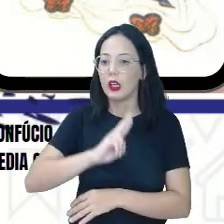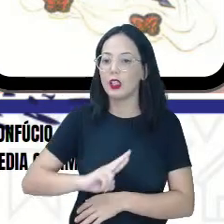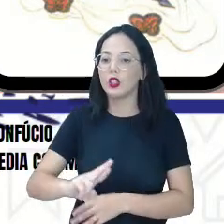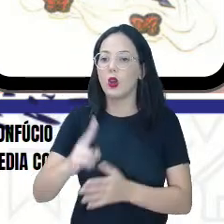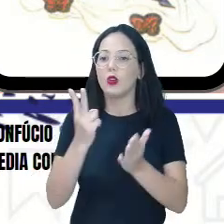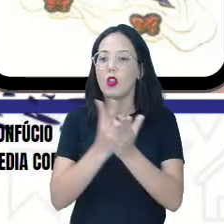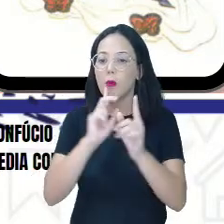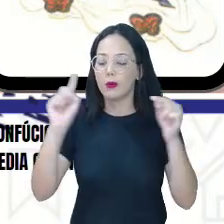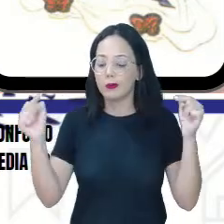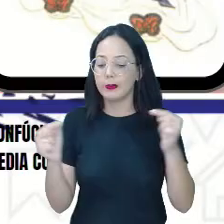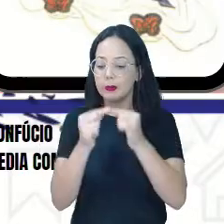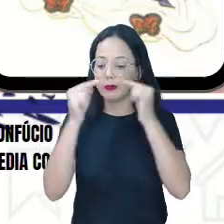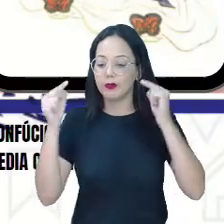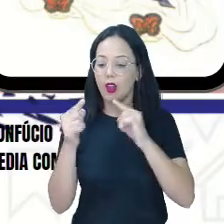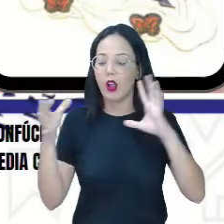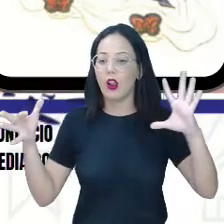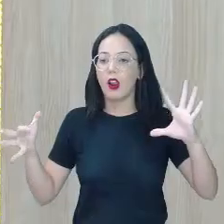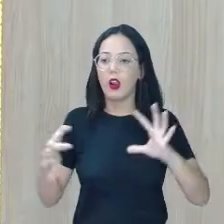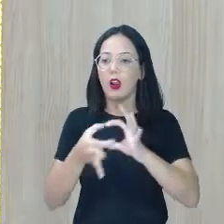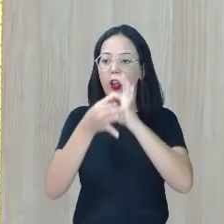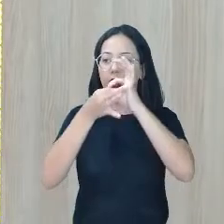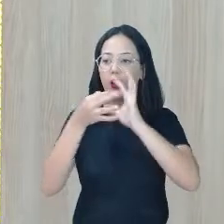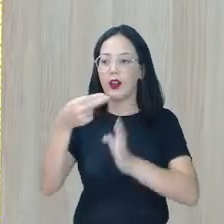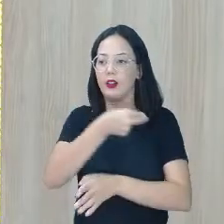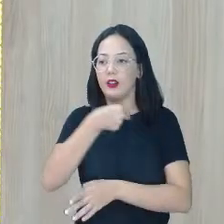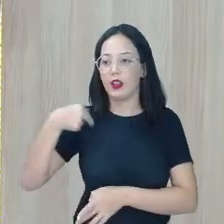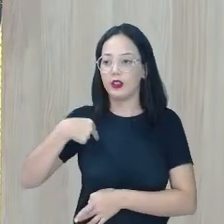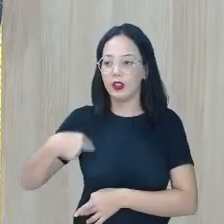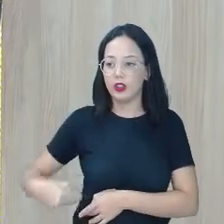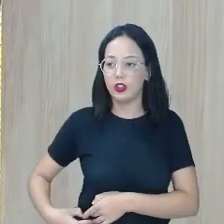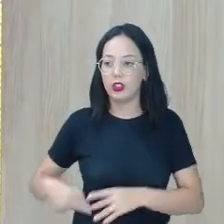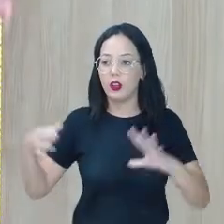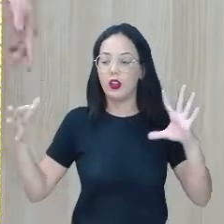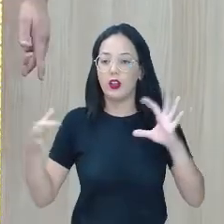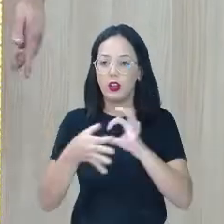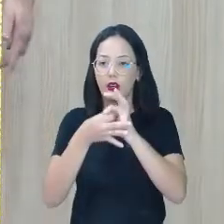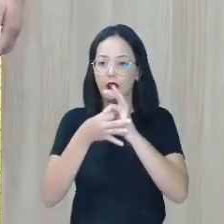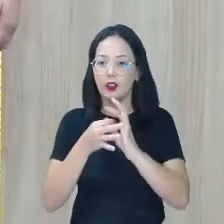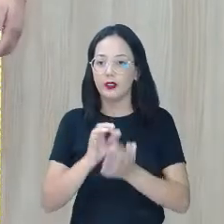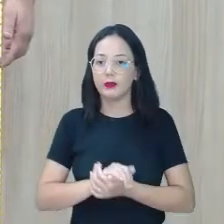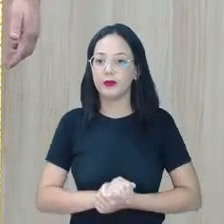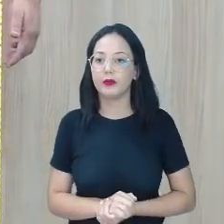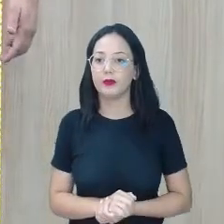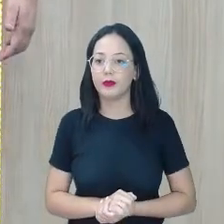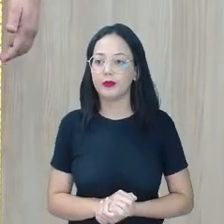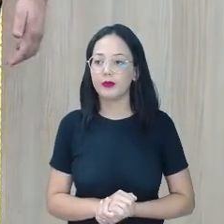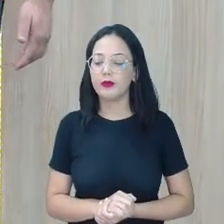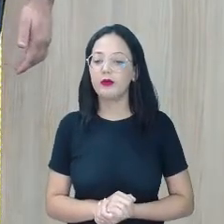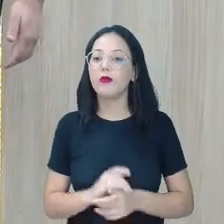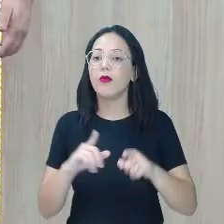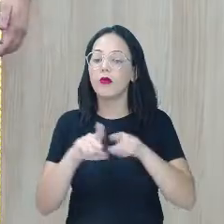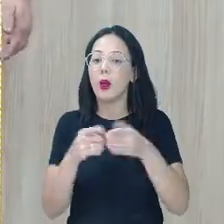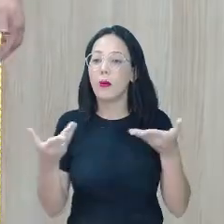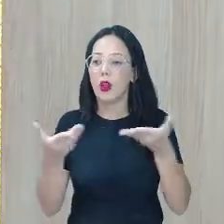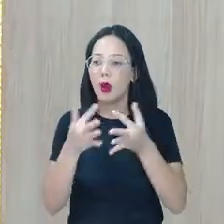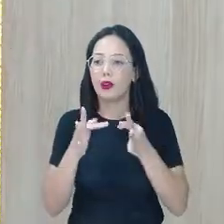estão intimamente ligadas, né, na China, ok? E por